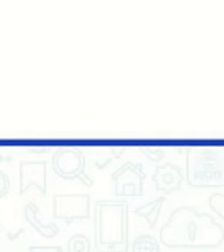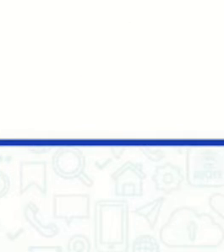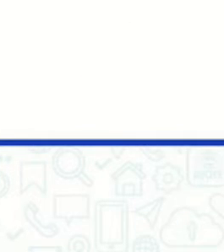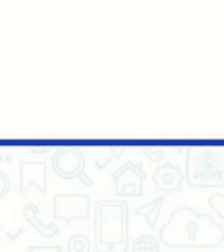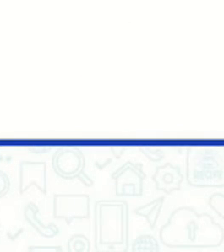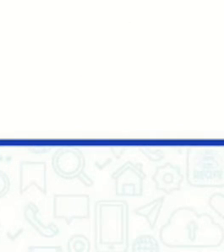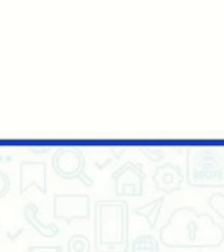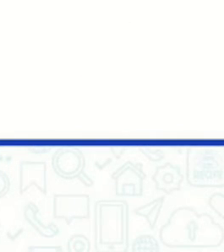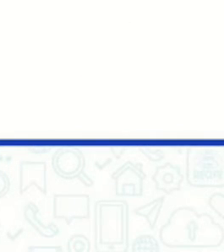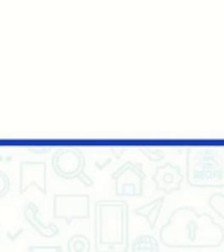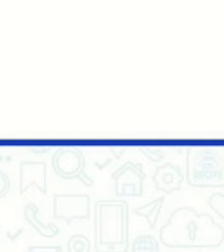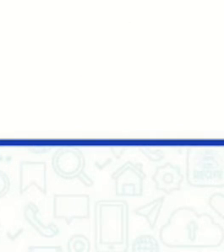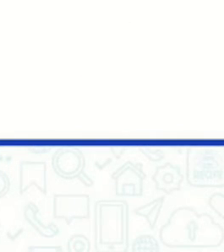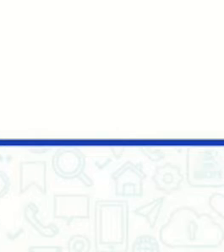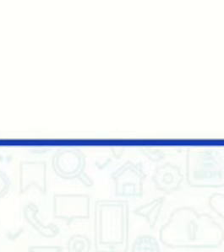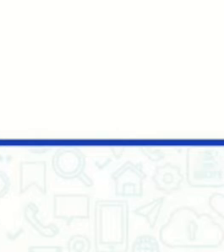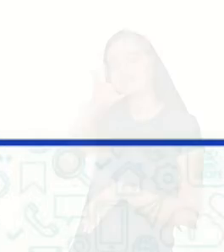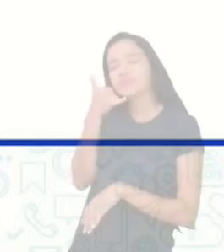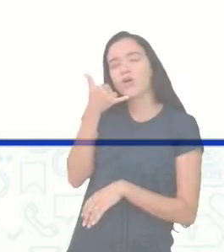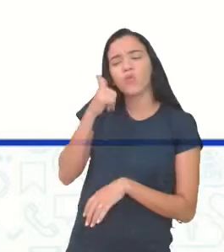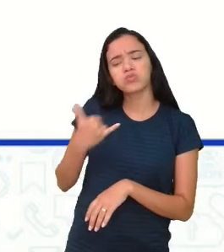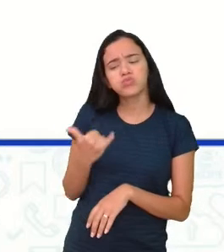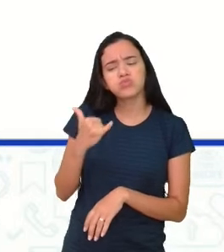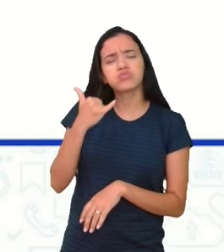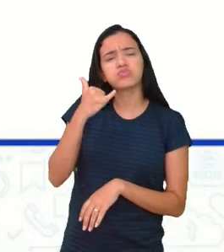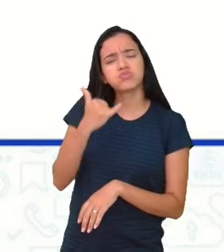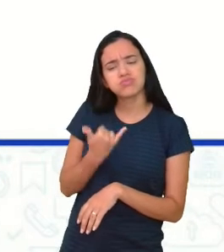O telefone tocou